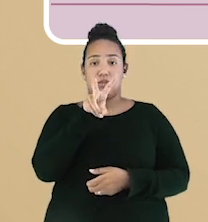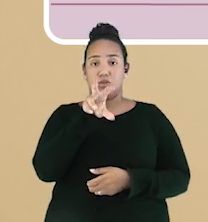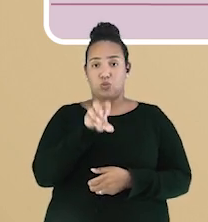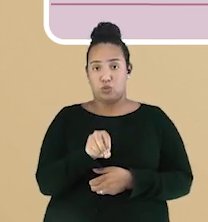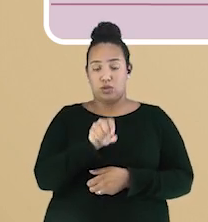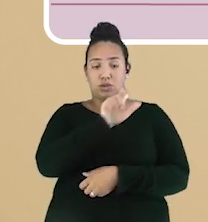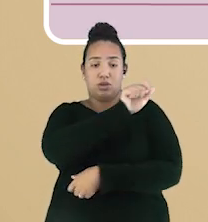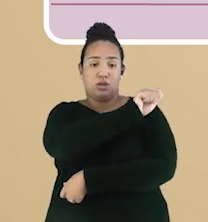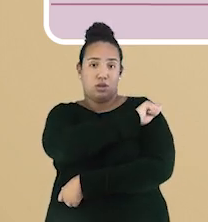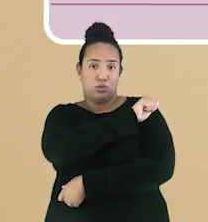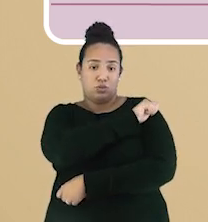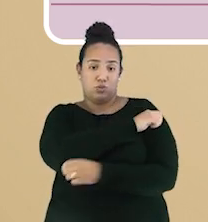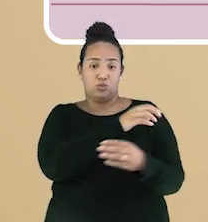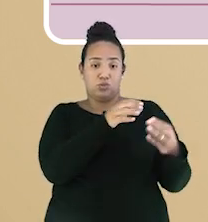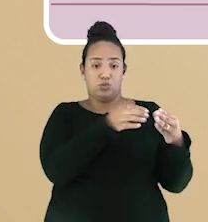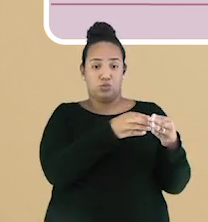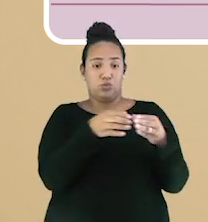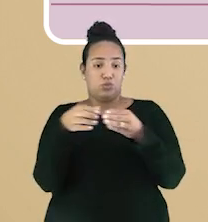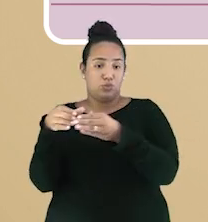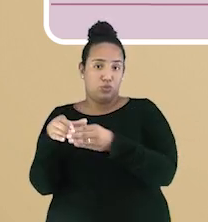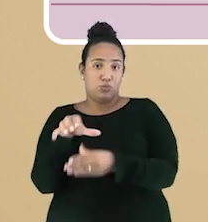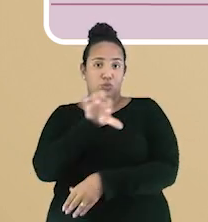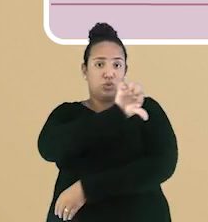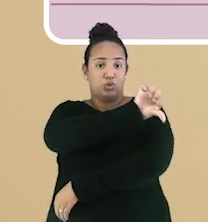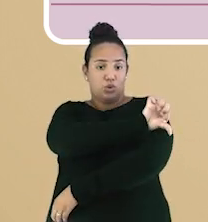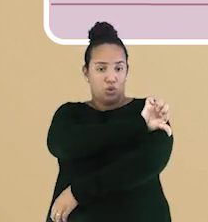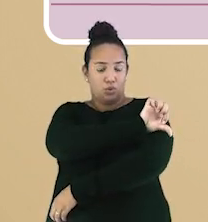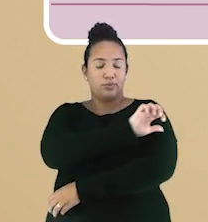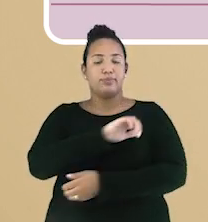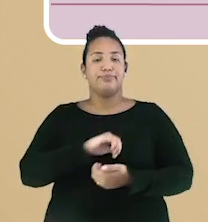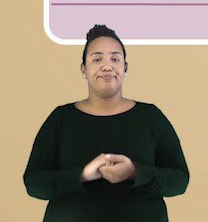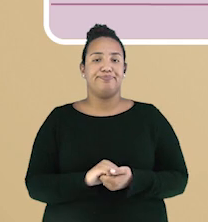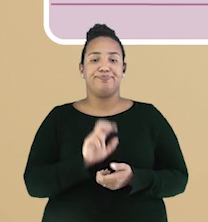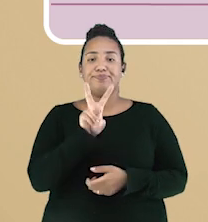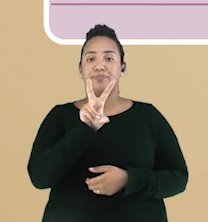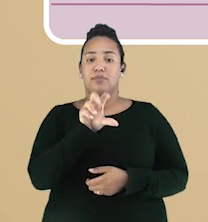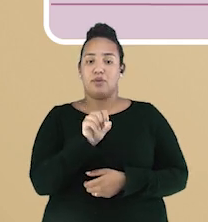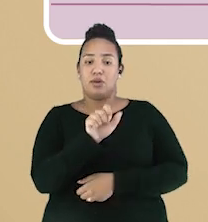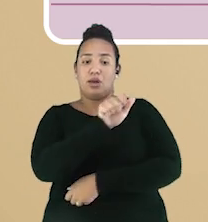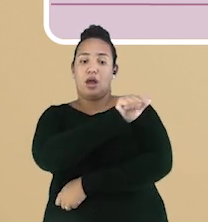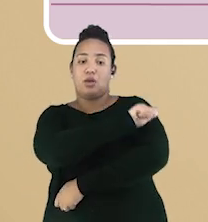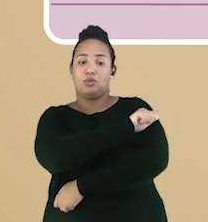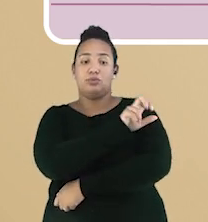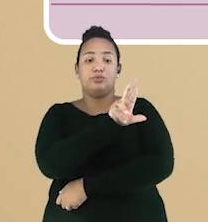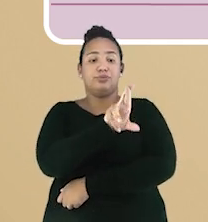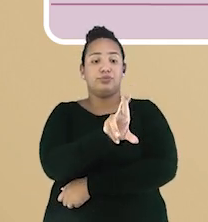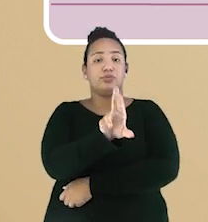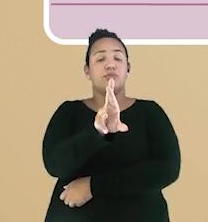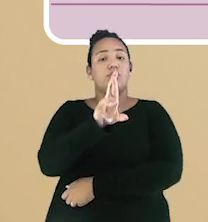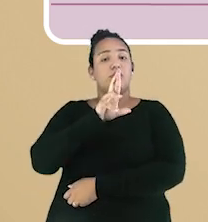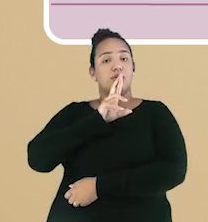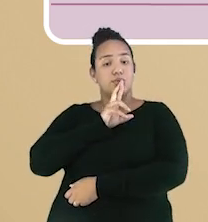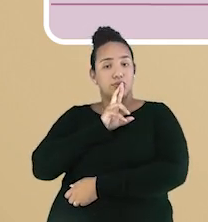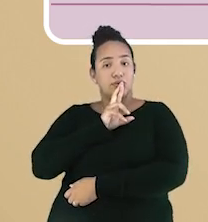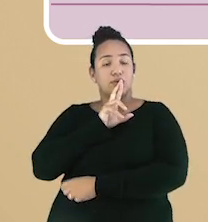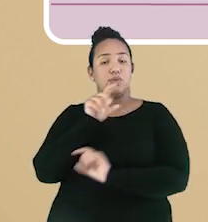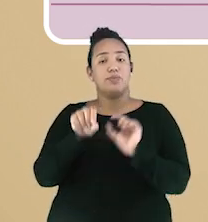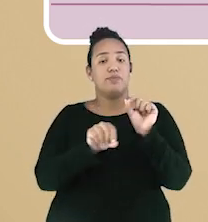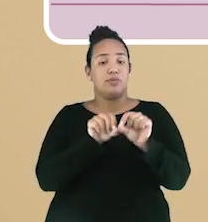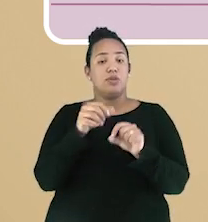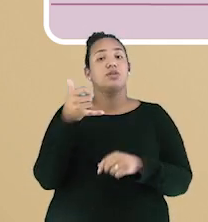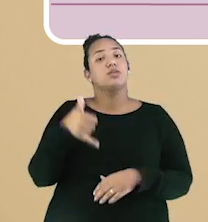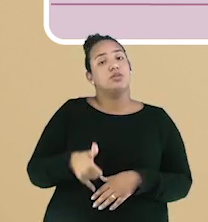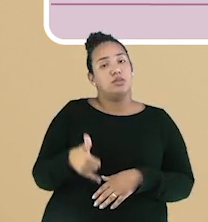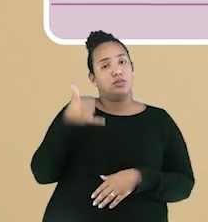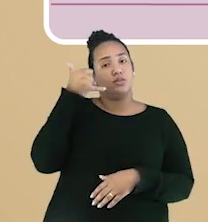9º ano do ensino fundamental. Dos 50 alunos, 8 responderam que o celular atrapalha o seu